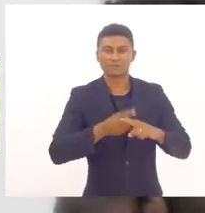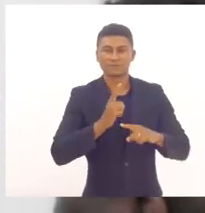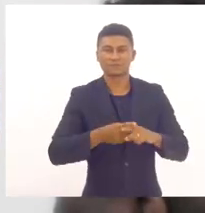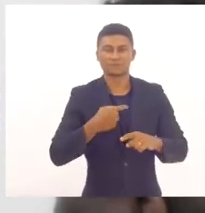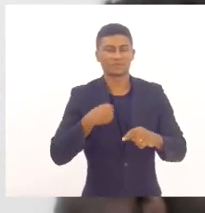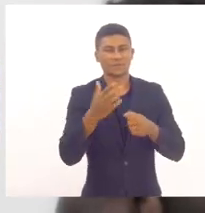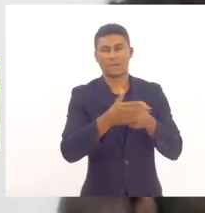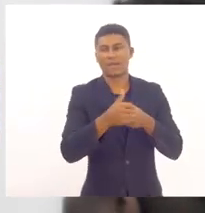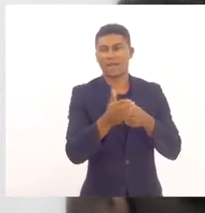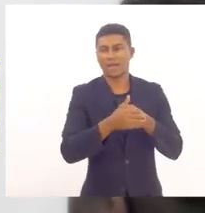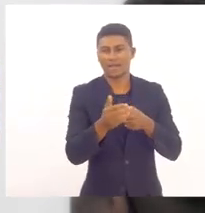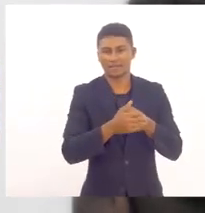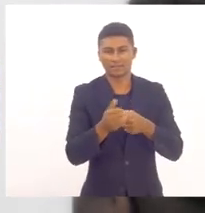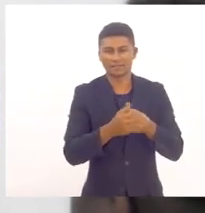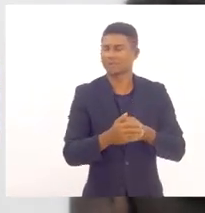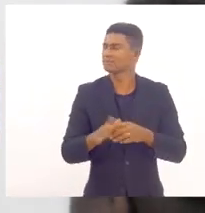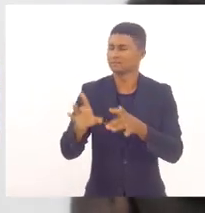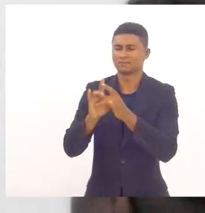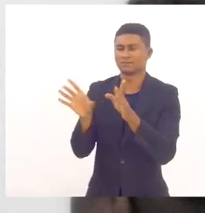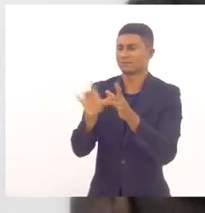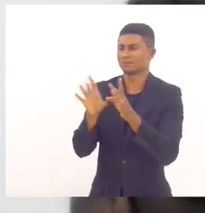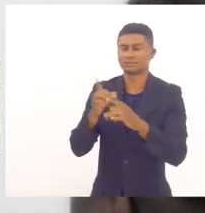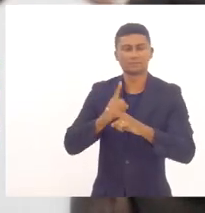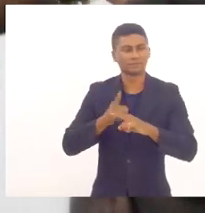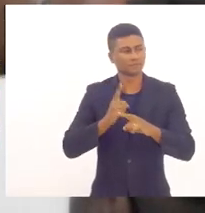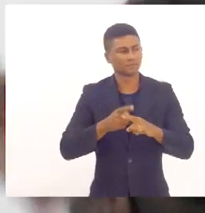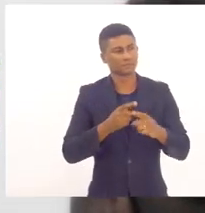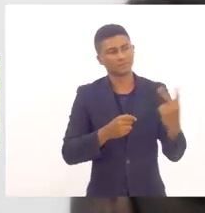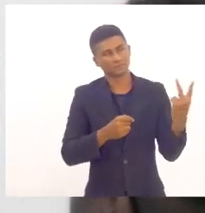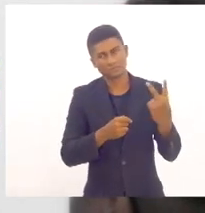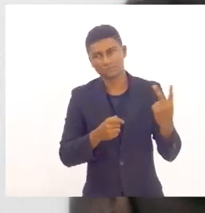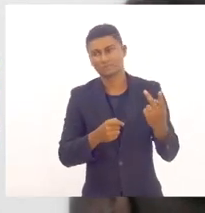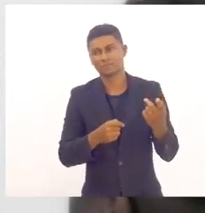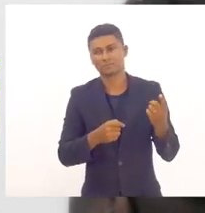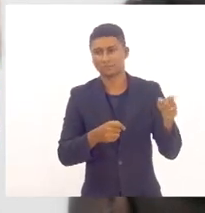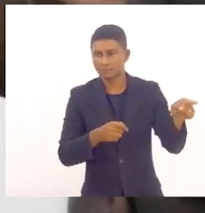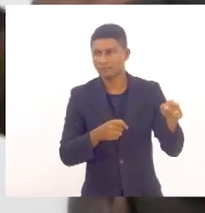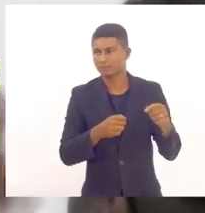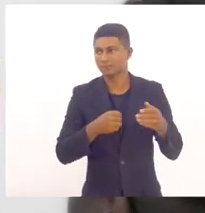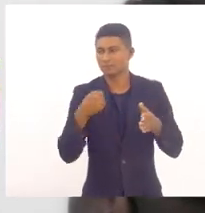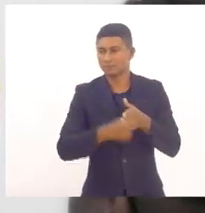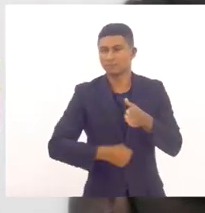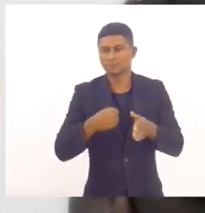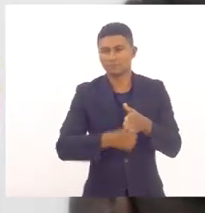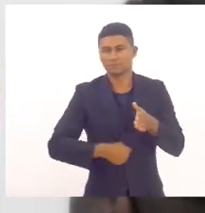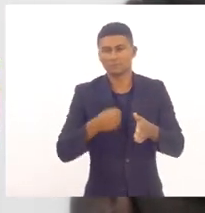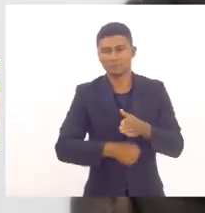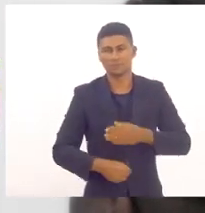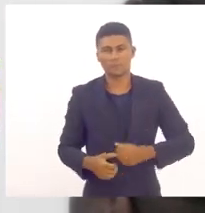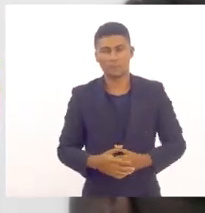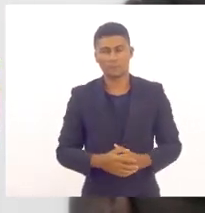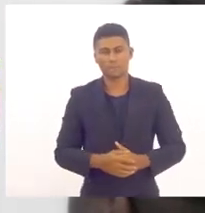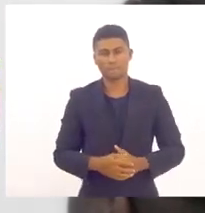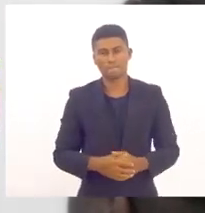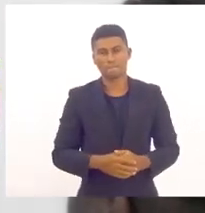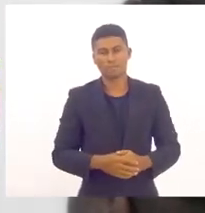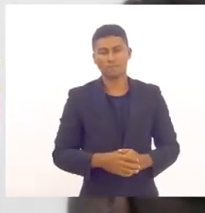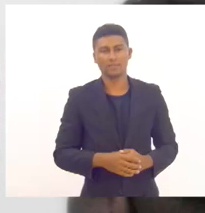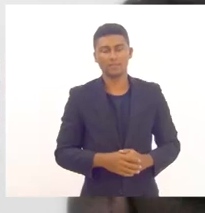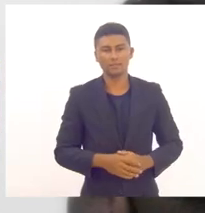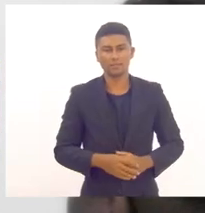À vontade. É o carinho que a gente tem pela luta imensa que você tem em prol da sociedade. E